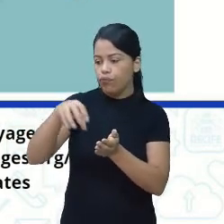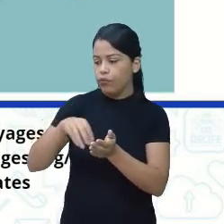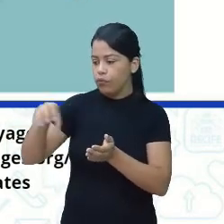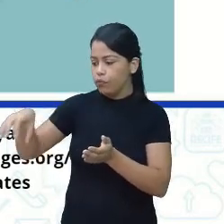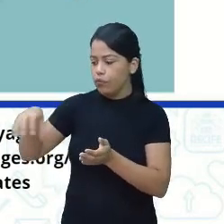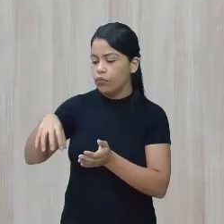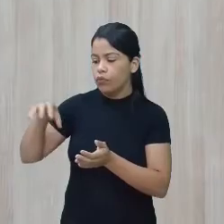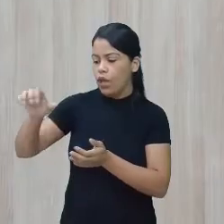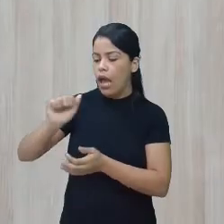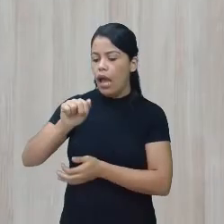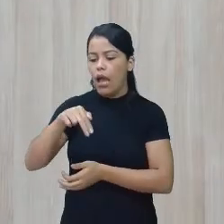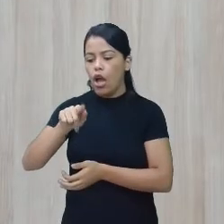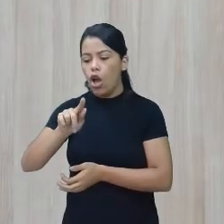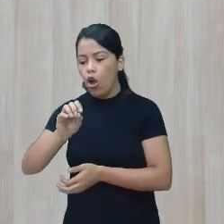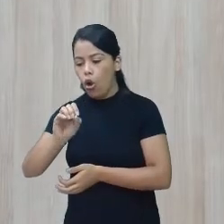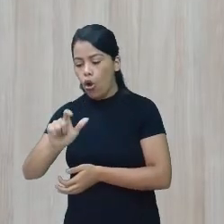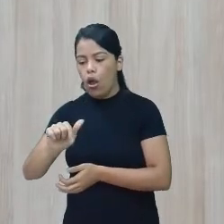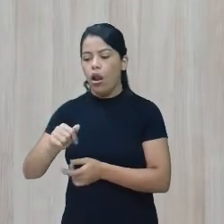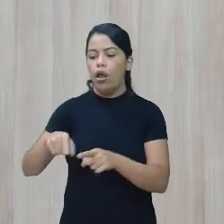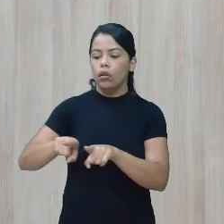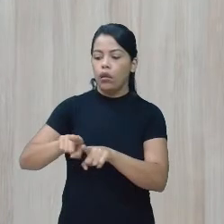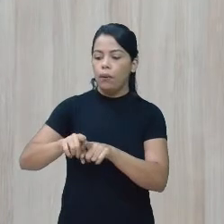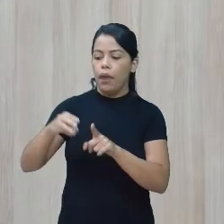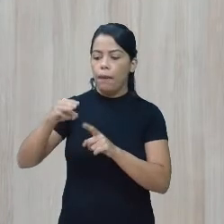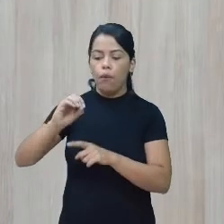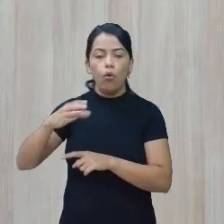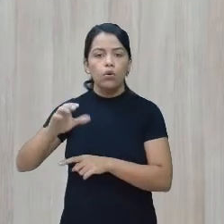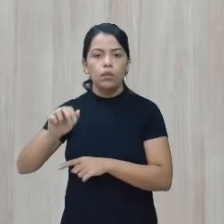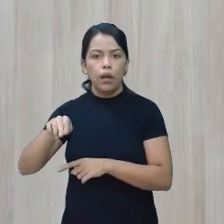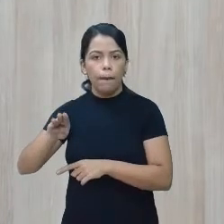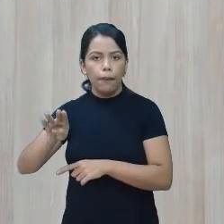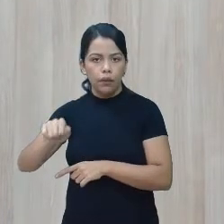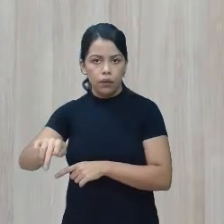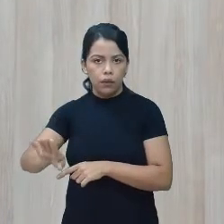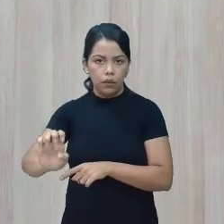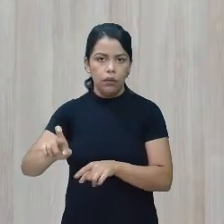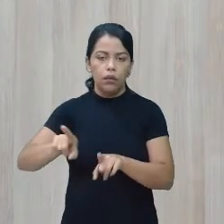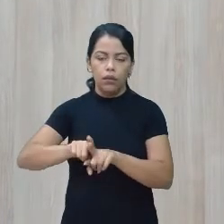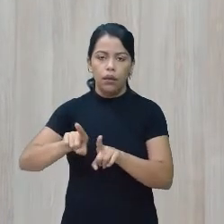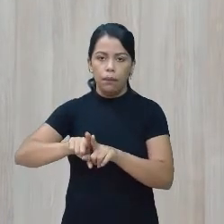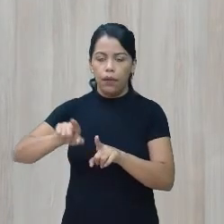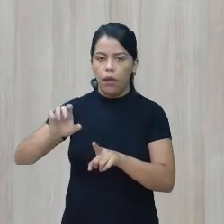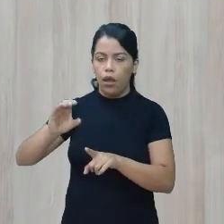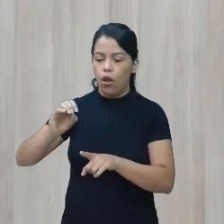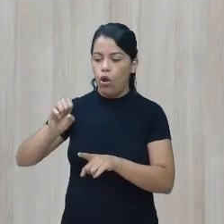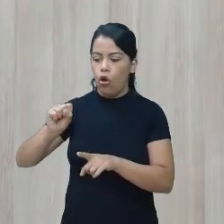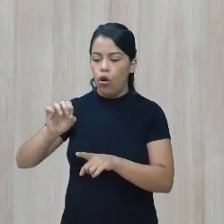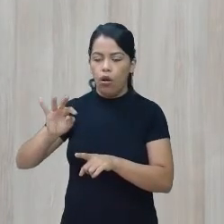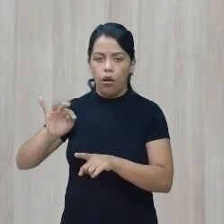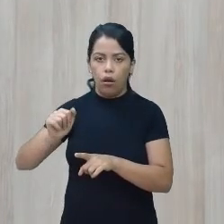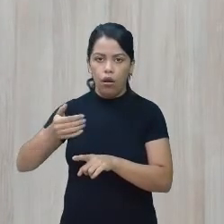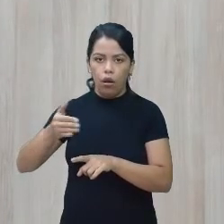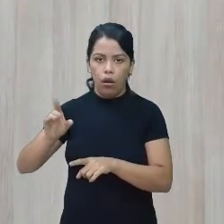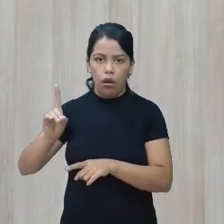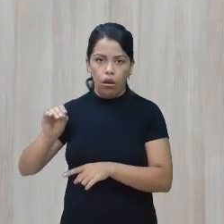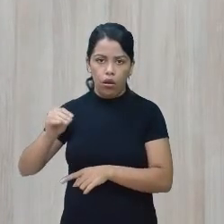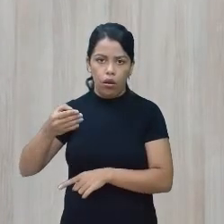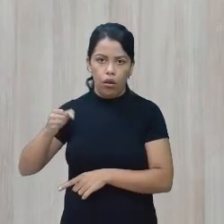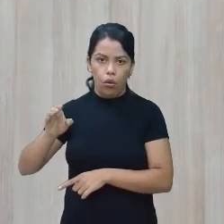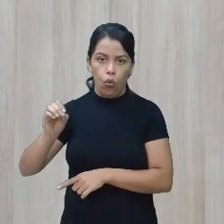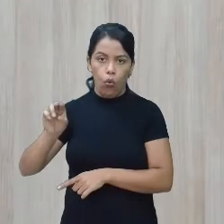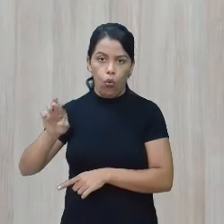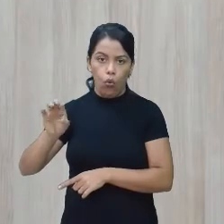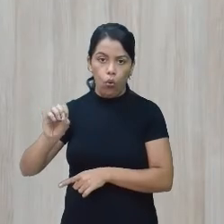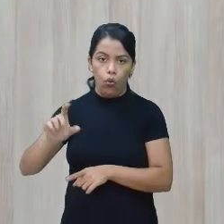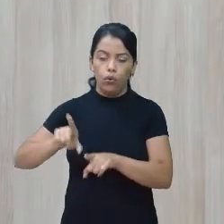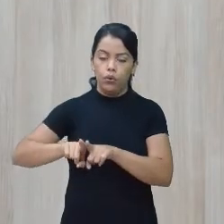sobretudo Angola, a Costa do Ouro, Moçambique, lá no outro lado, eu vou sinalizar mediante. E no Atlântico, aliás, na